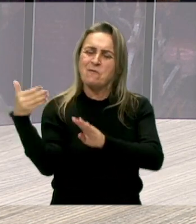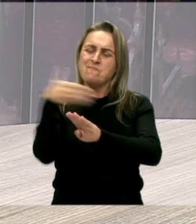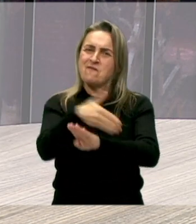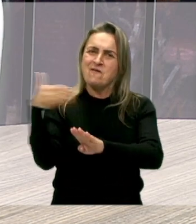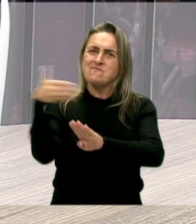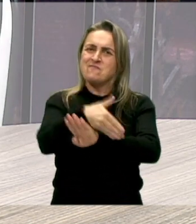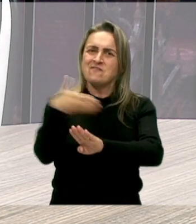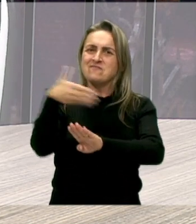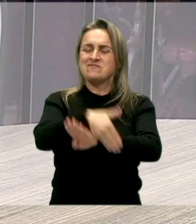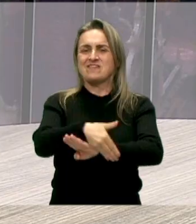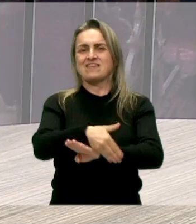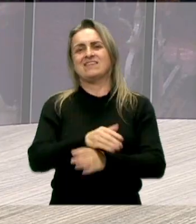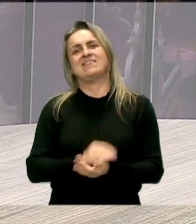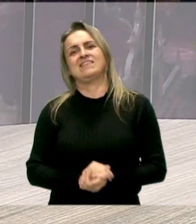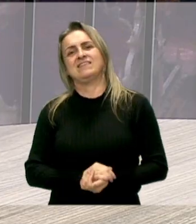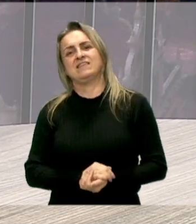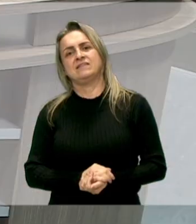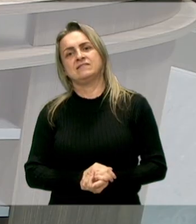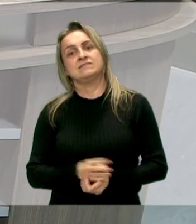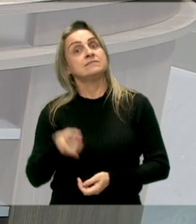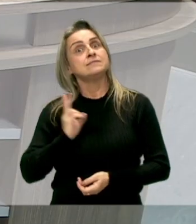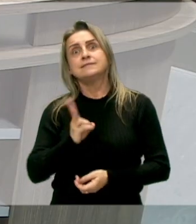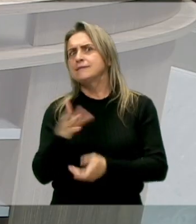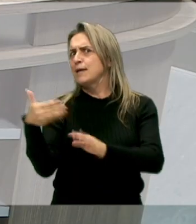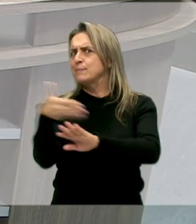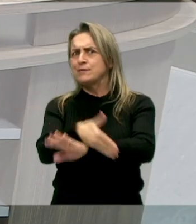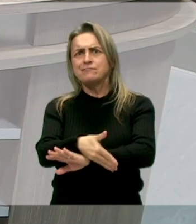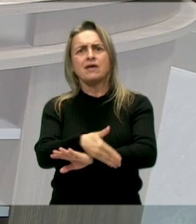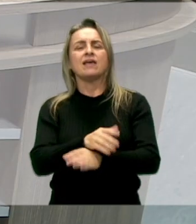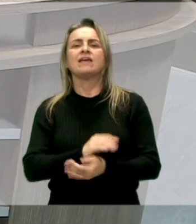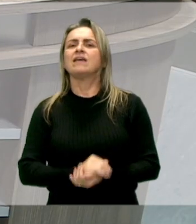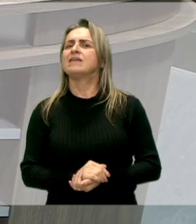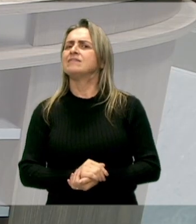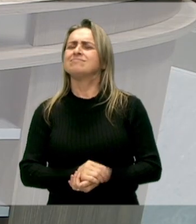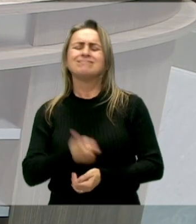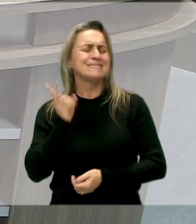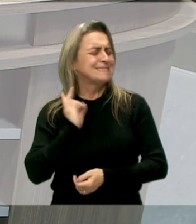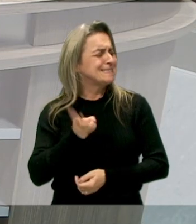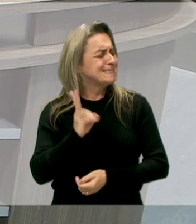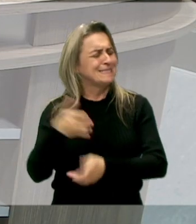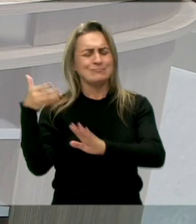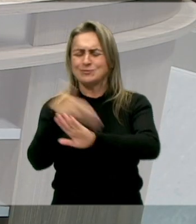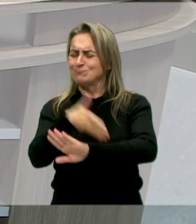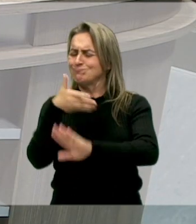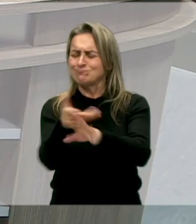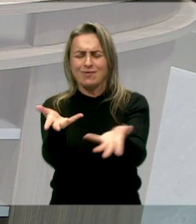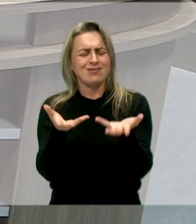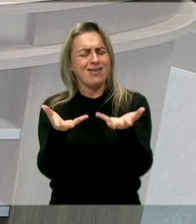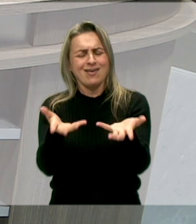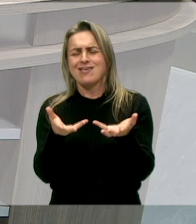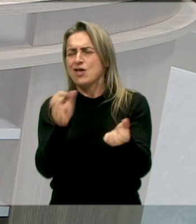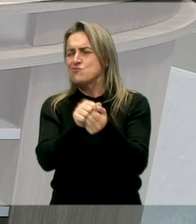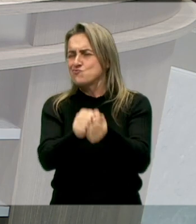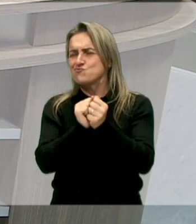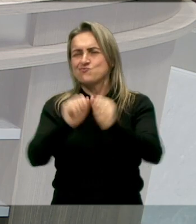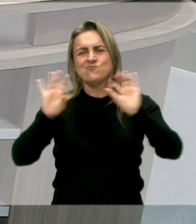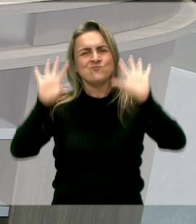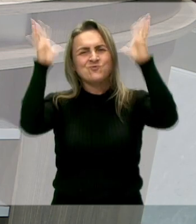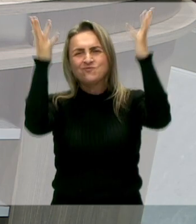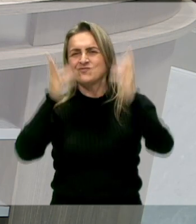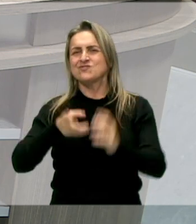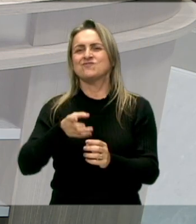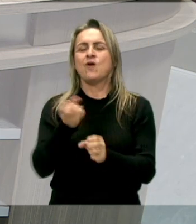nenhuma oficina com ele, ele vem. Às vezes ele vem igual, ele vem, ele quer estar aqui, ele quer estar no fervo, ele quer estar na Jam Session